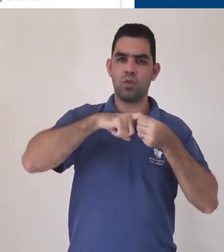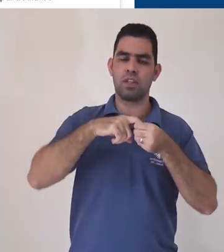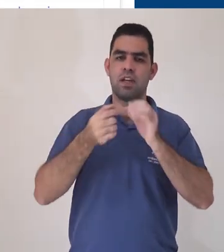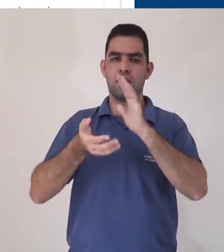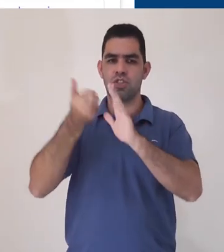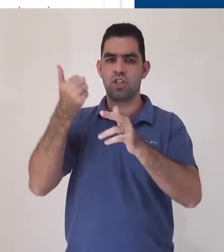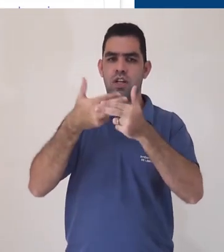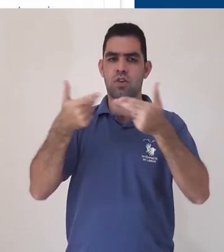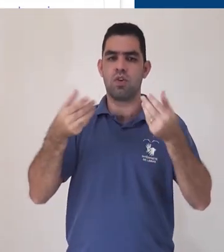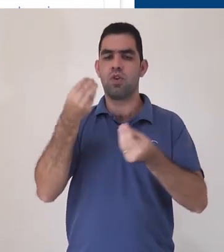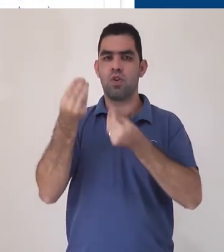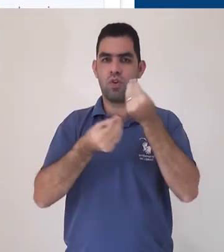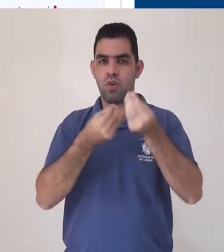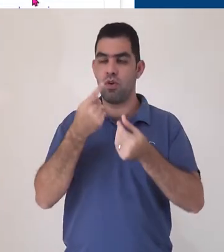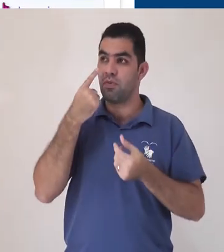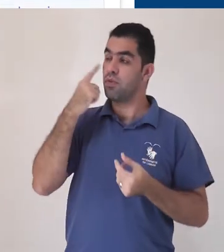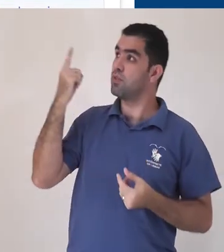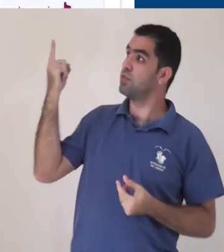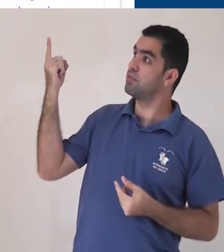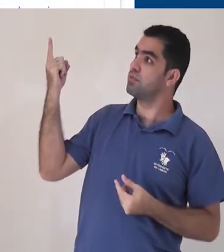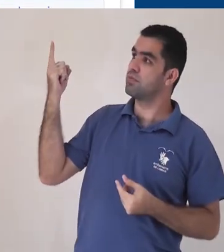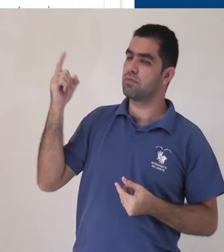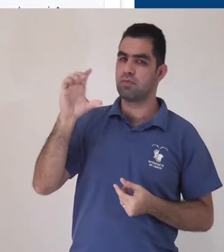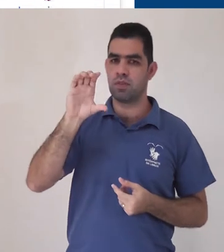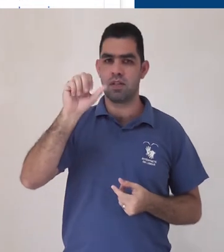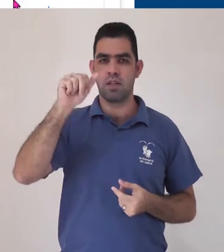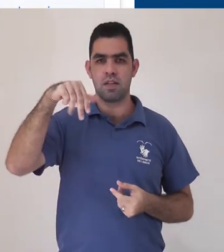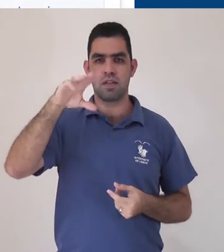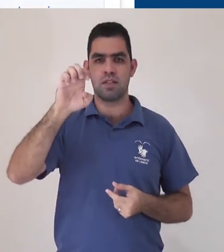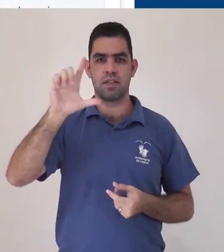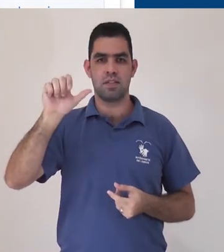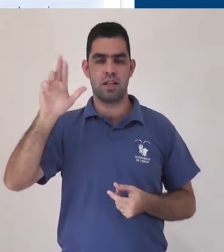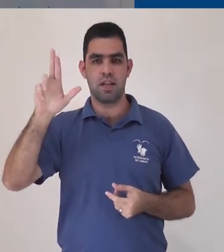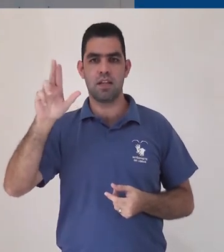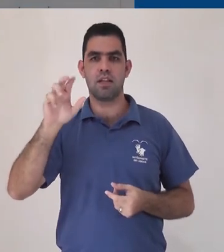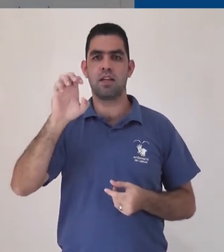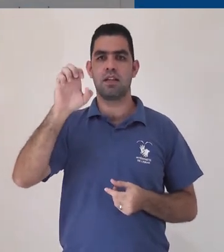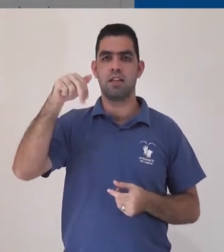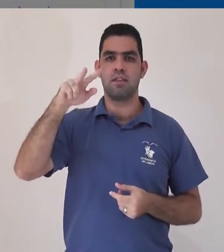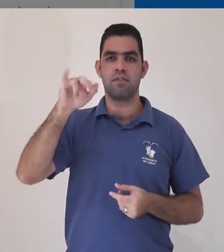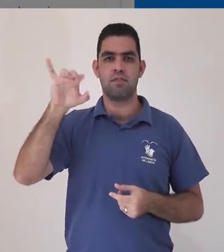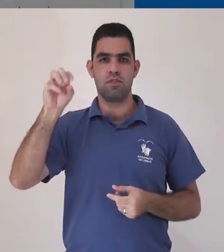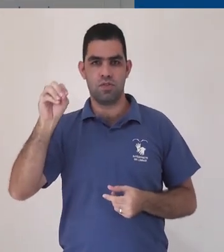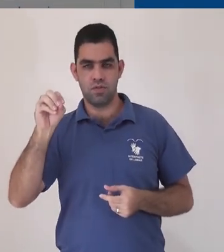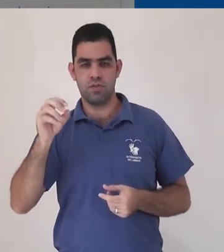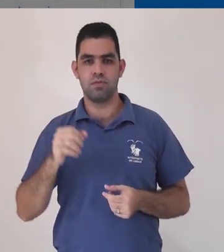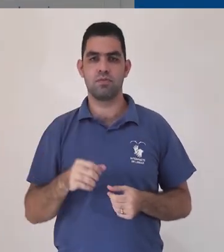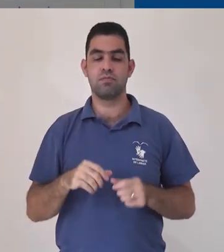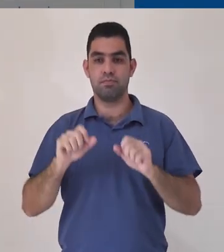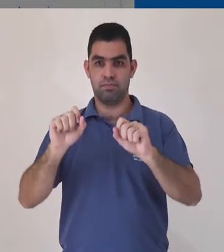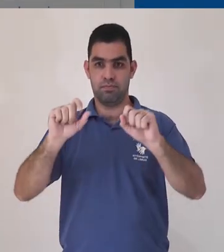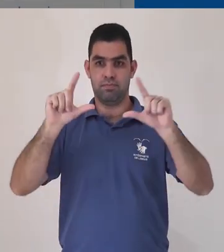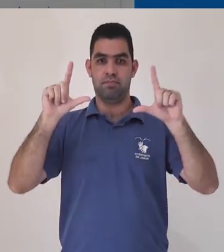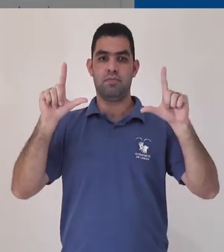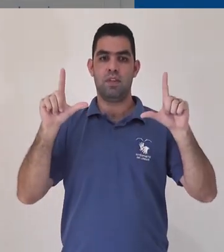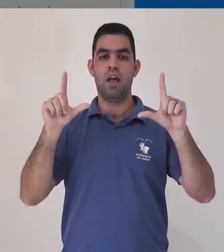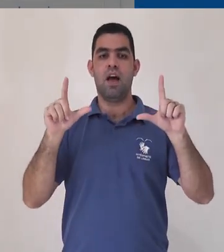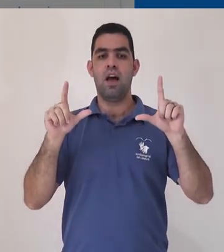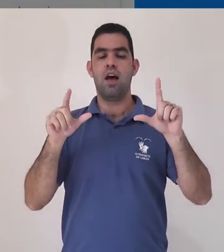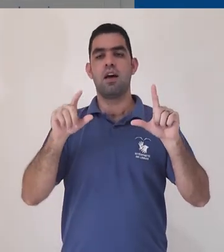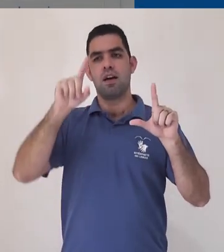anexo ao clicar em Cancelar envio após clicar você notificado com a janela pop-up